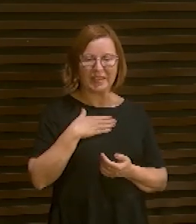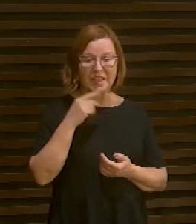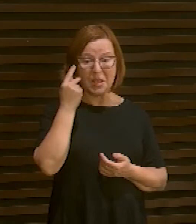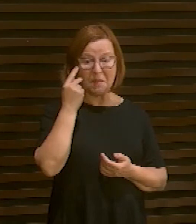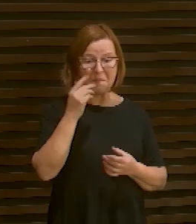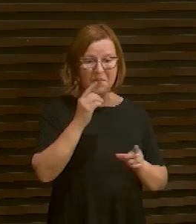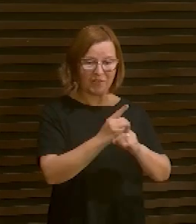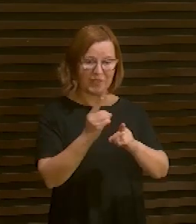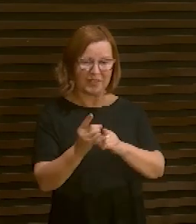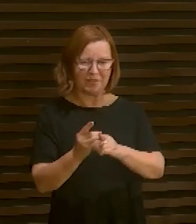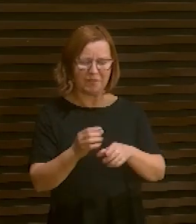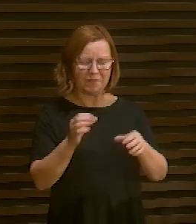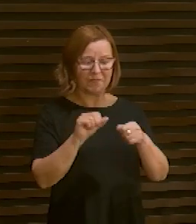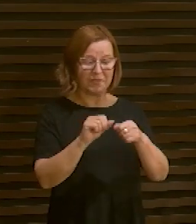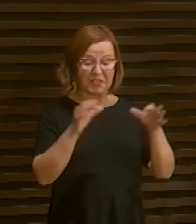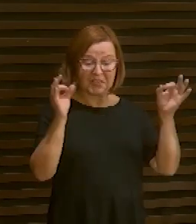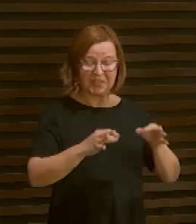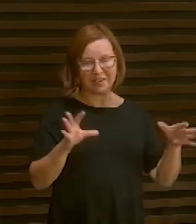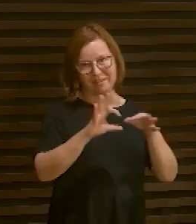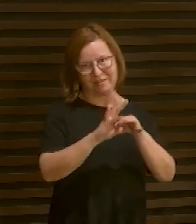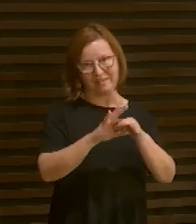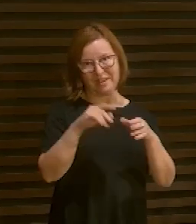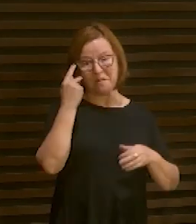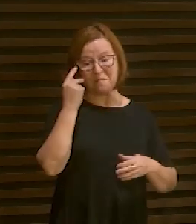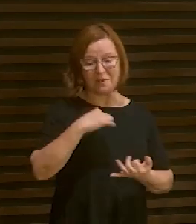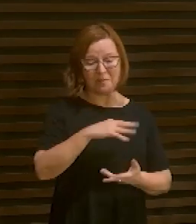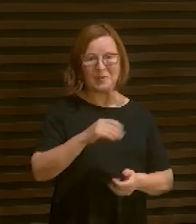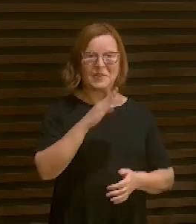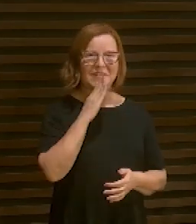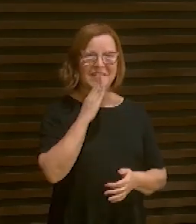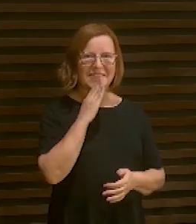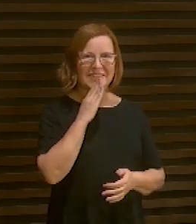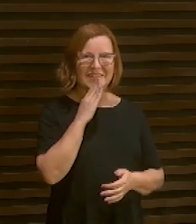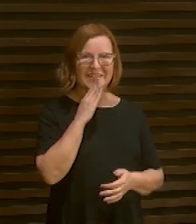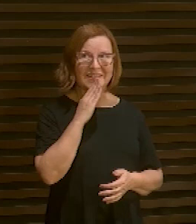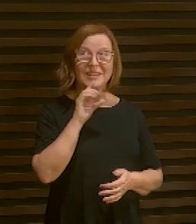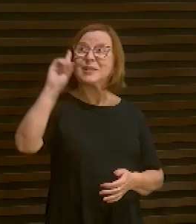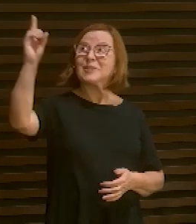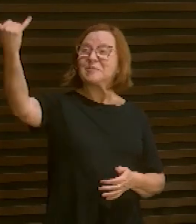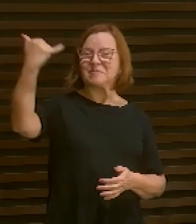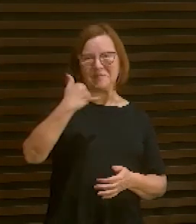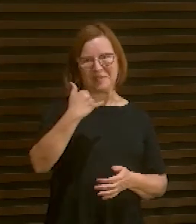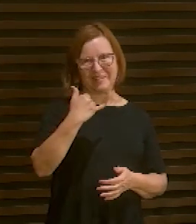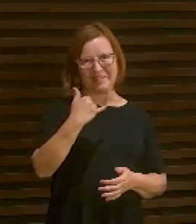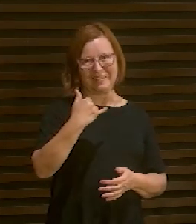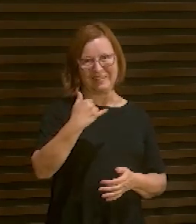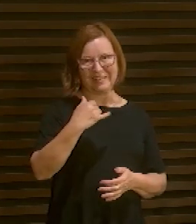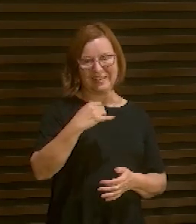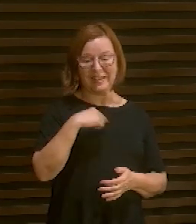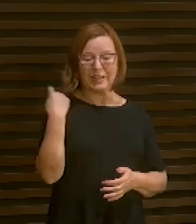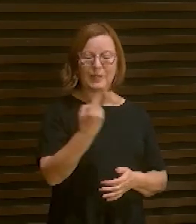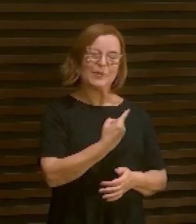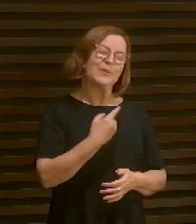aperfeiçoados na unidade, para que o mundo conheça que tu me enviaste e os amaste,